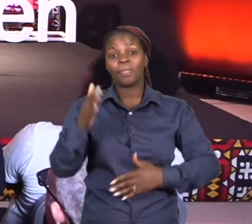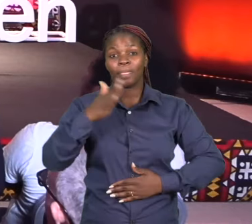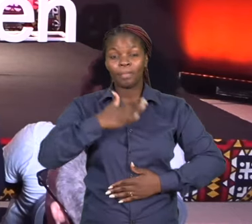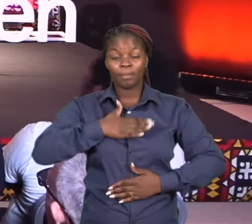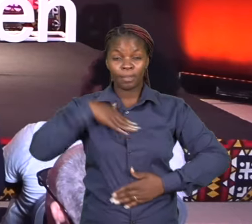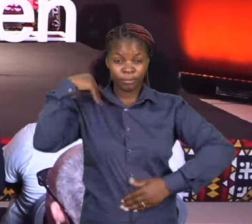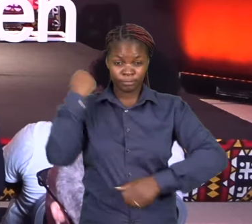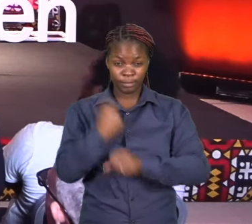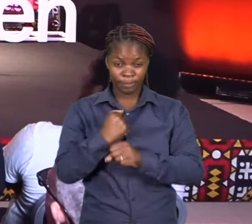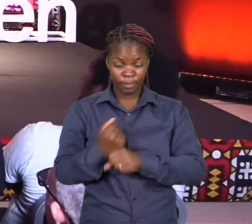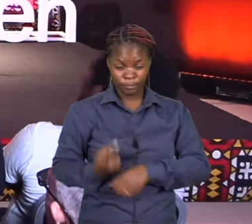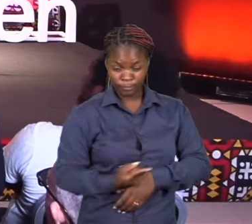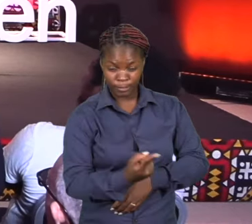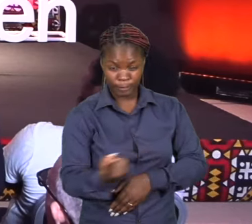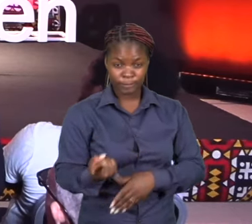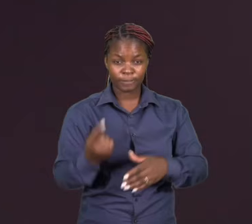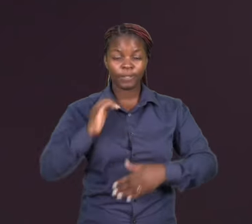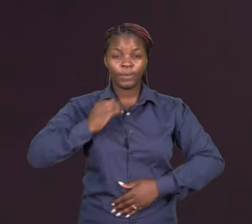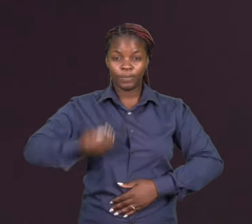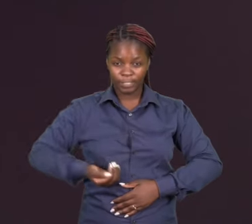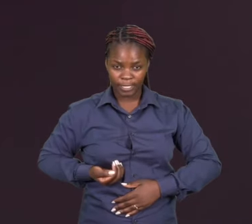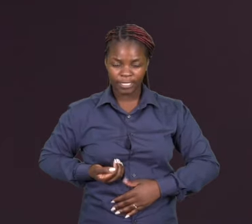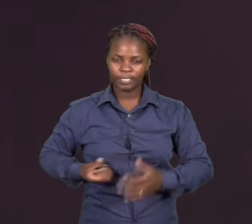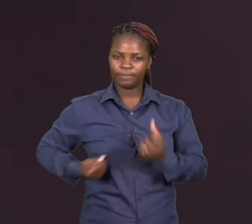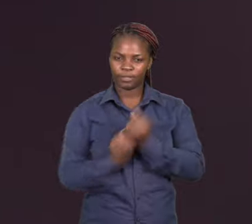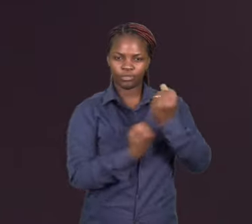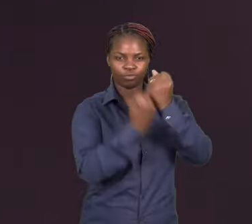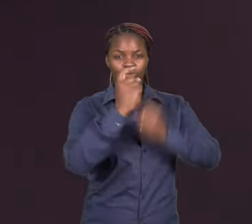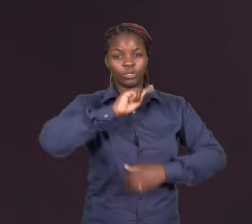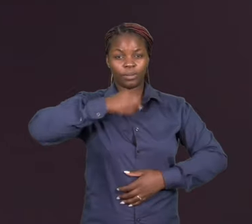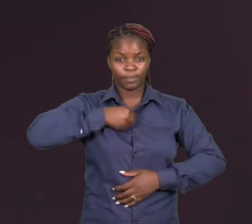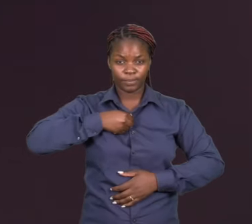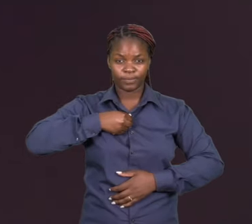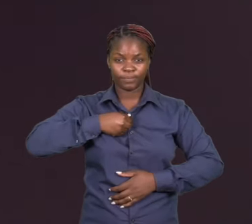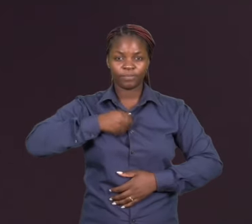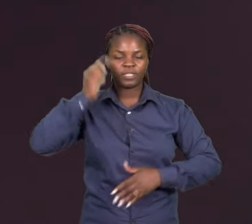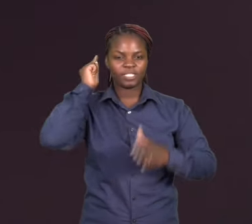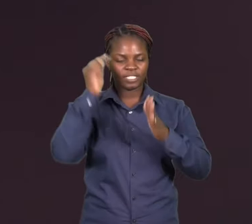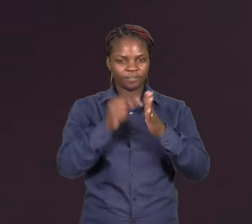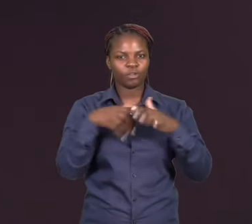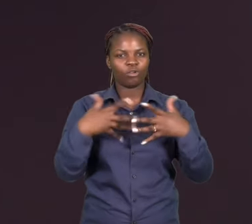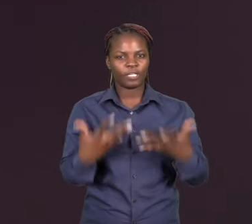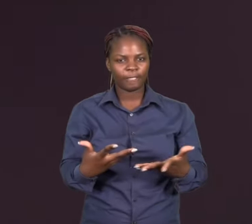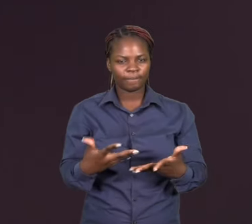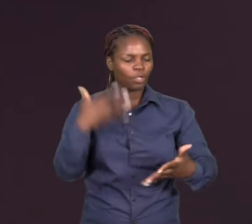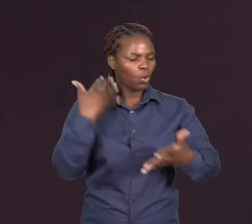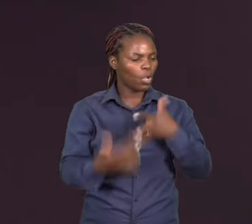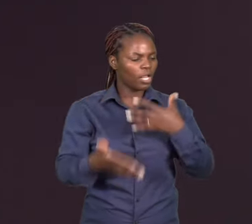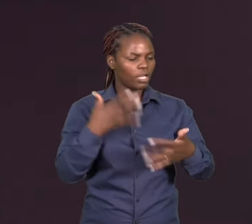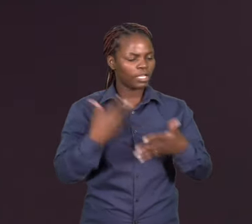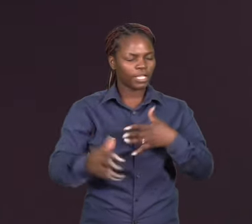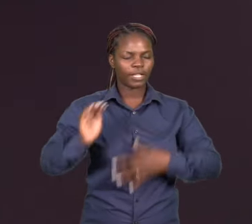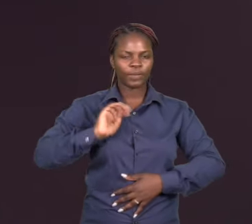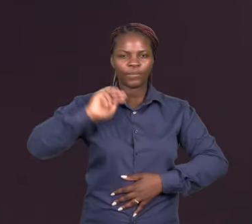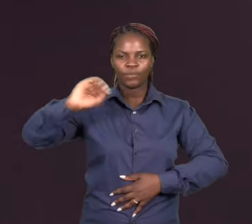mulheres que eu citei aqui as mulheres que seguram o meu mundo é segurar o mundo de toda e qualquer mulher que